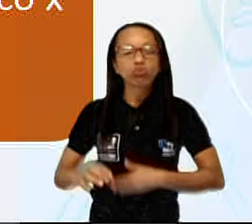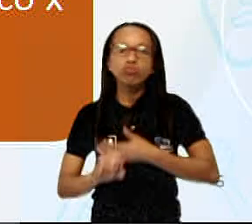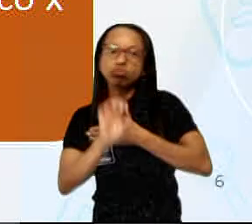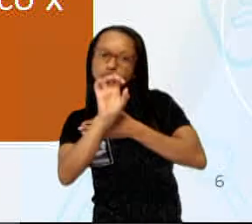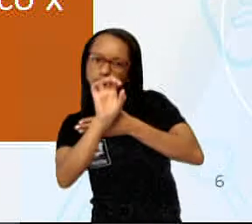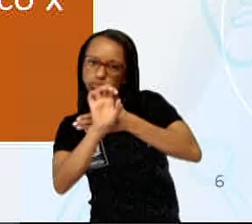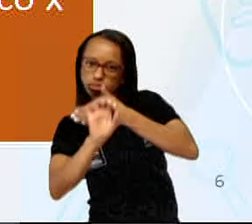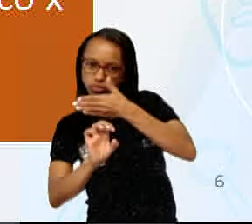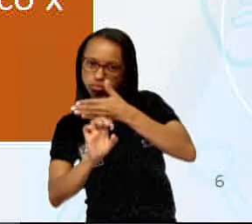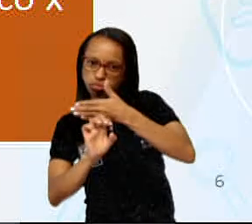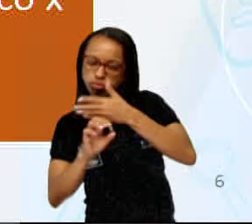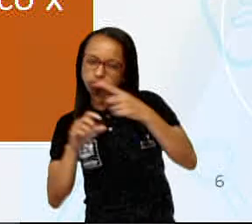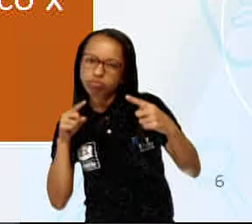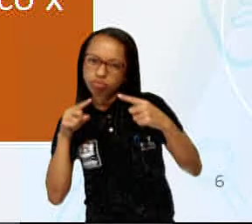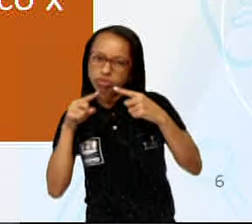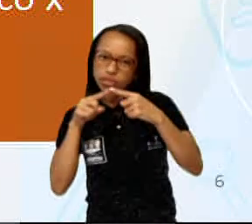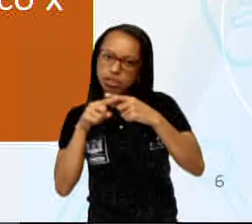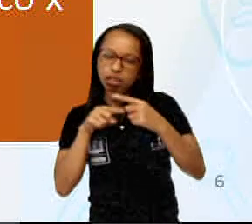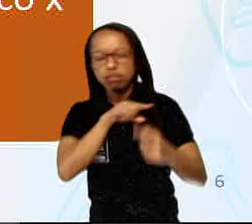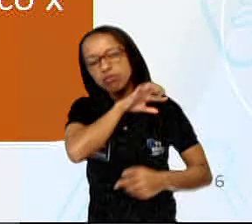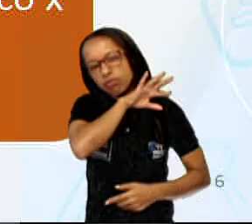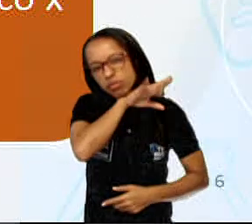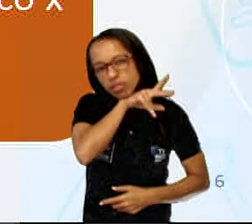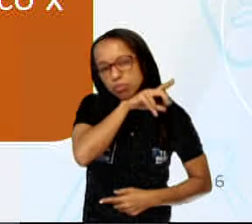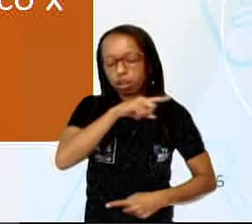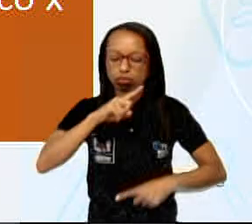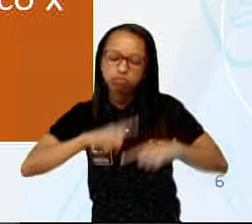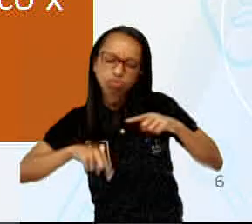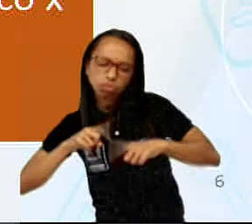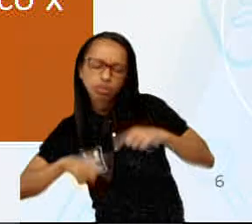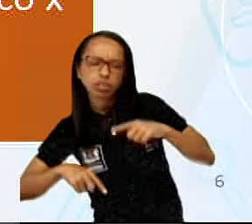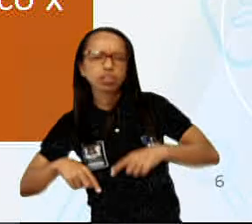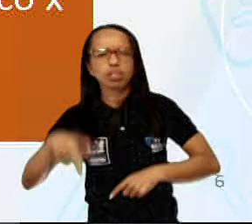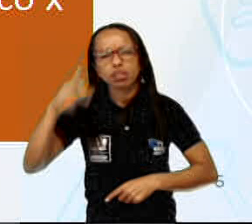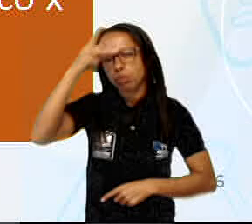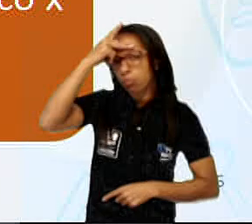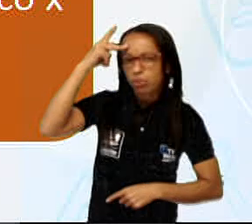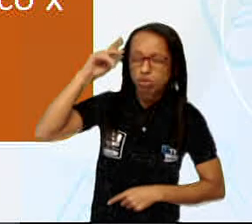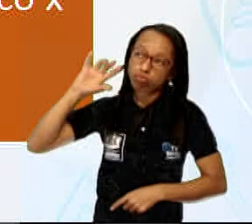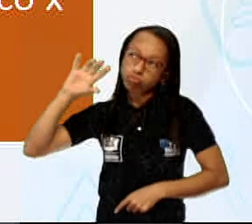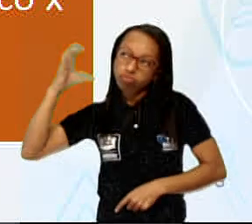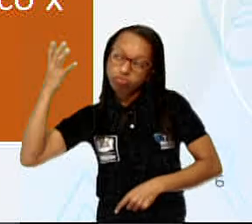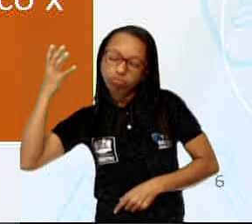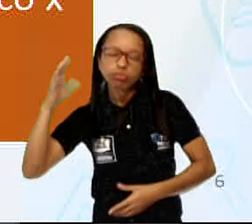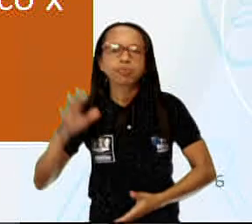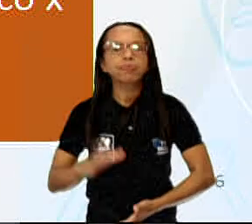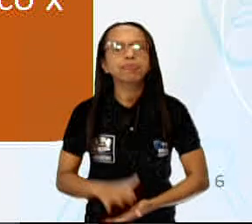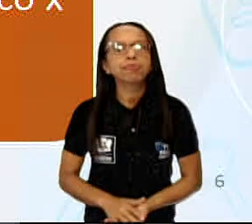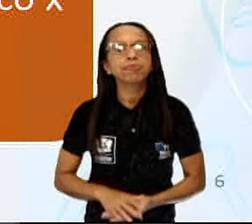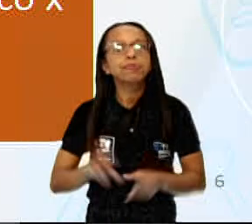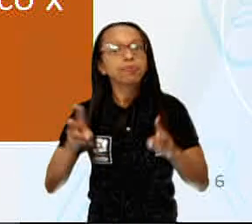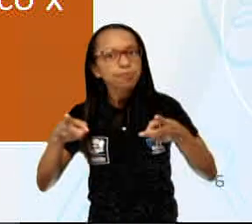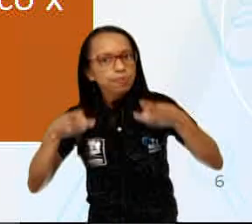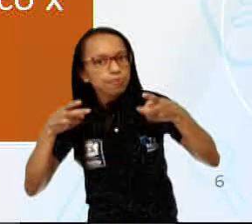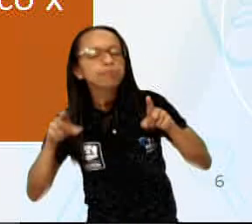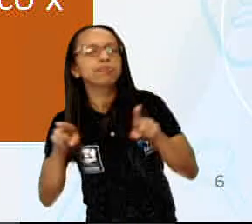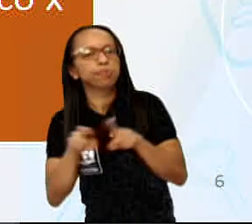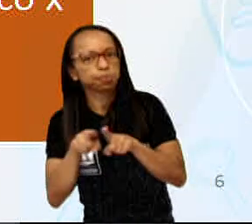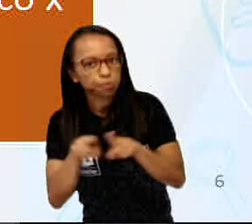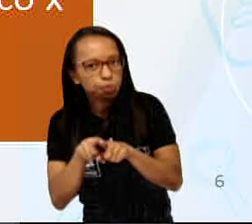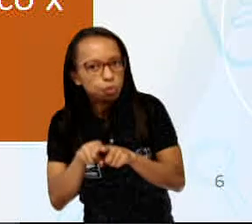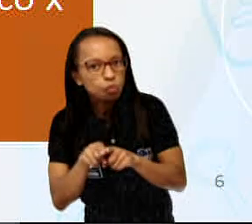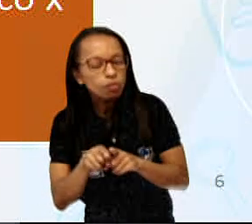relacionado a algum animal, algum objeto, alguma pessoa, alguma condição climática. Vimos também que esse